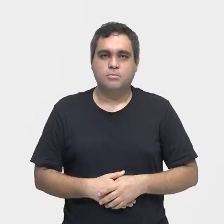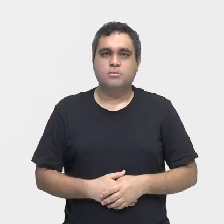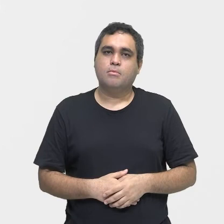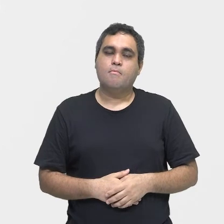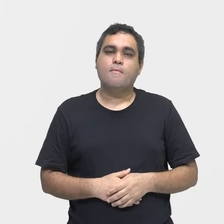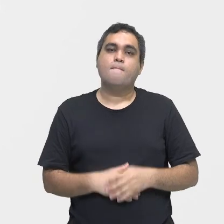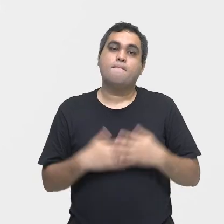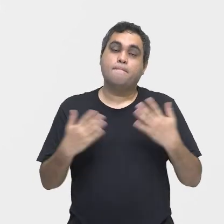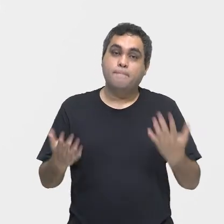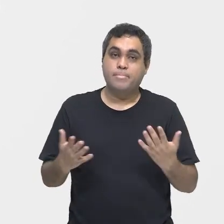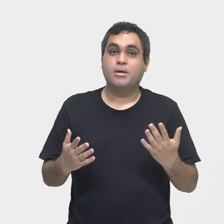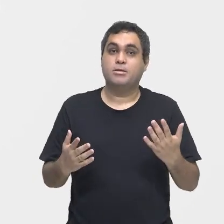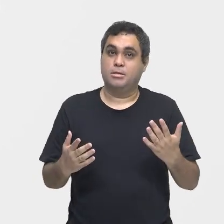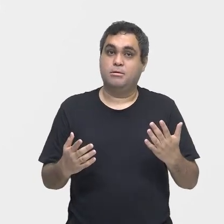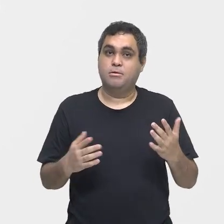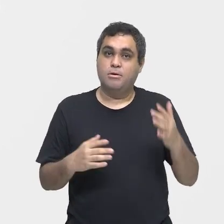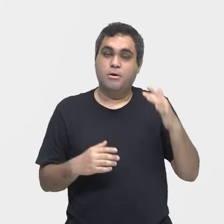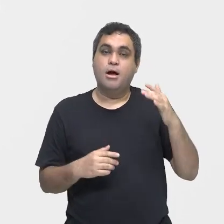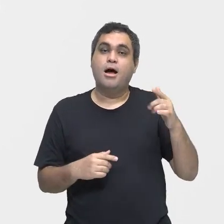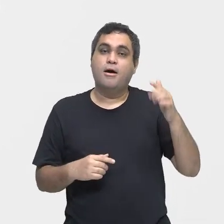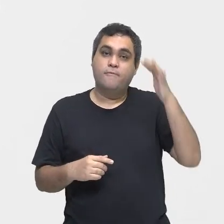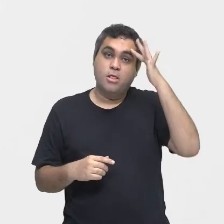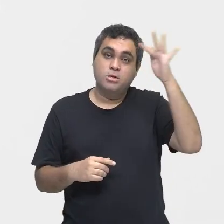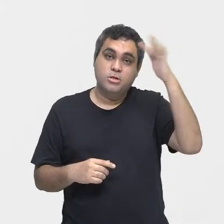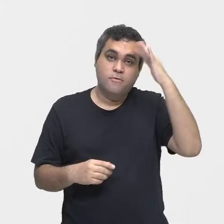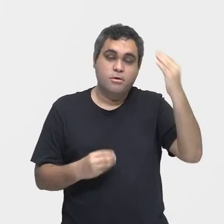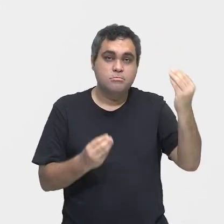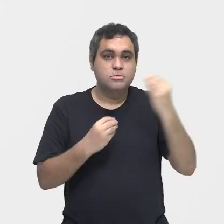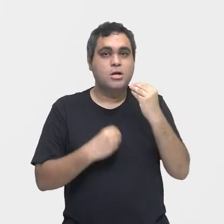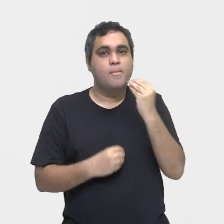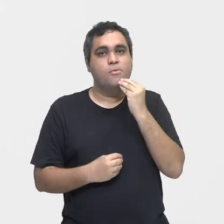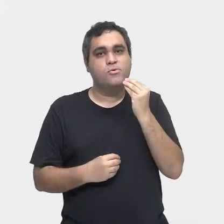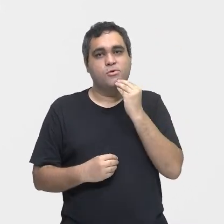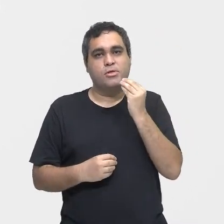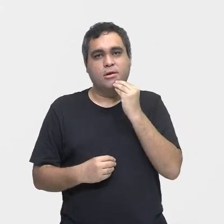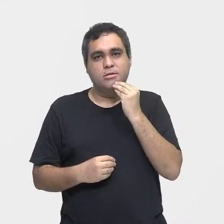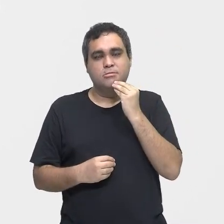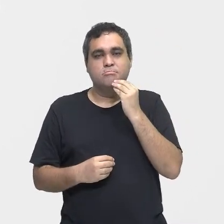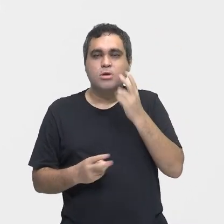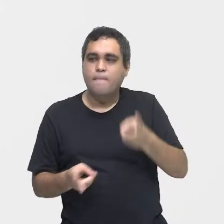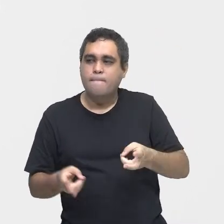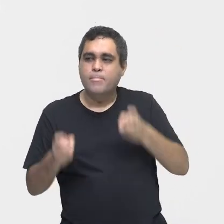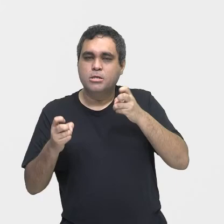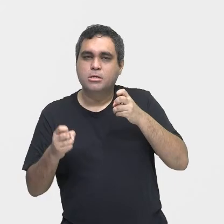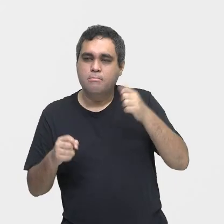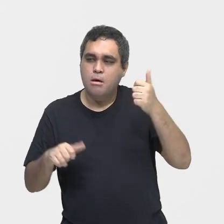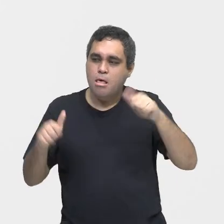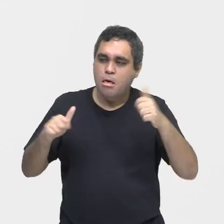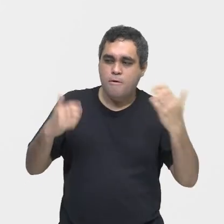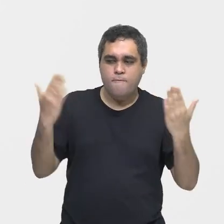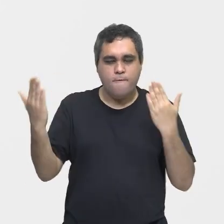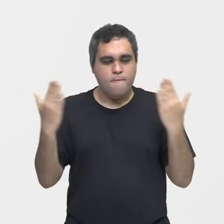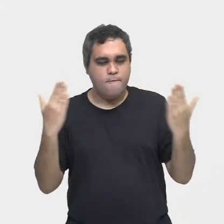ela vai nos propiciar essa oportunidade de perceber, de olhar, de analisar, de